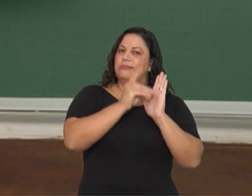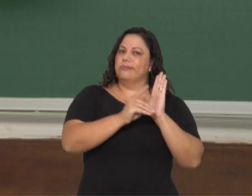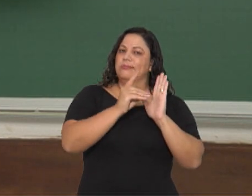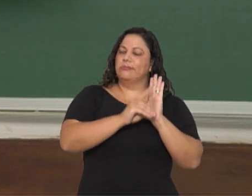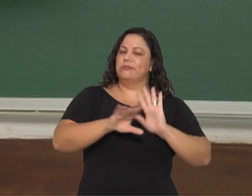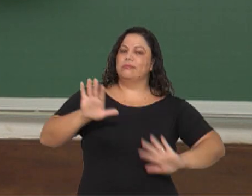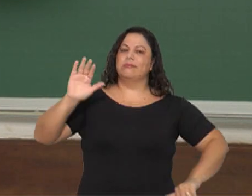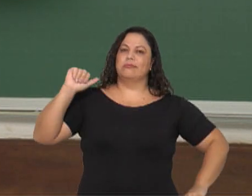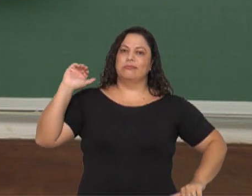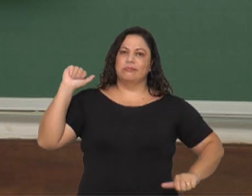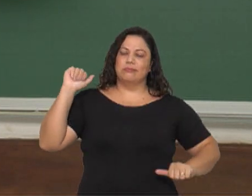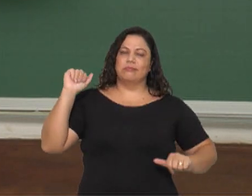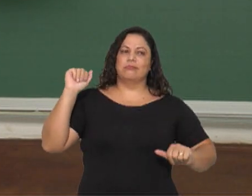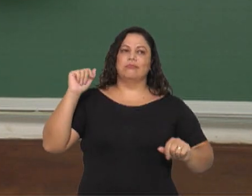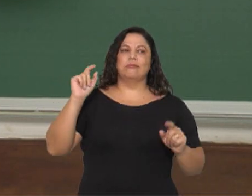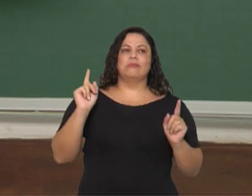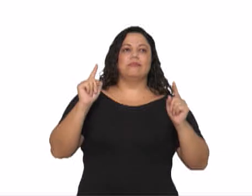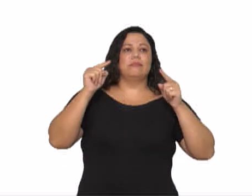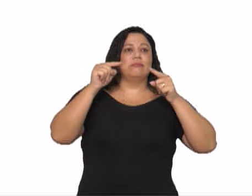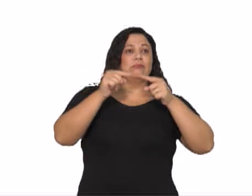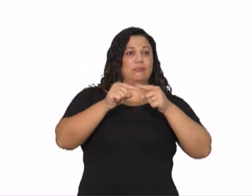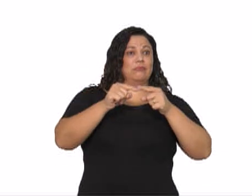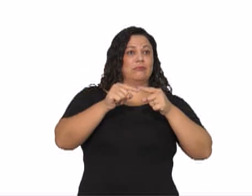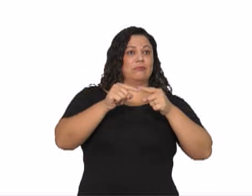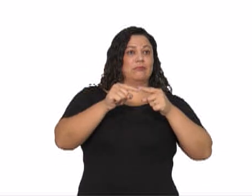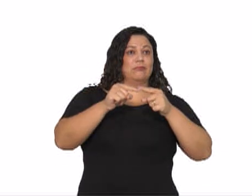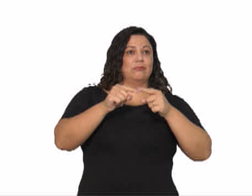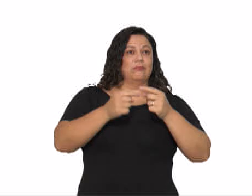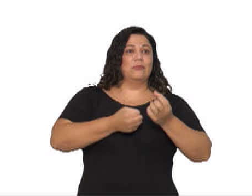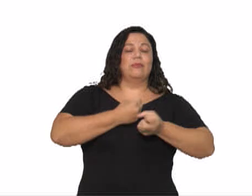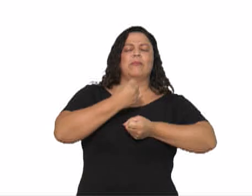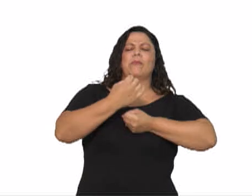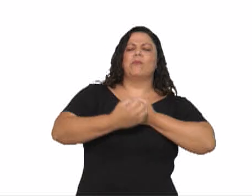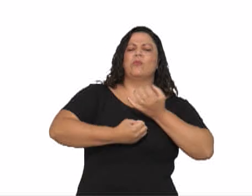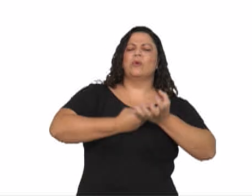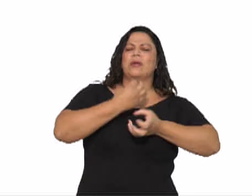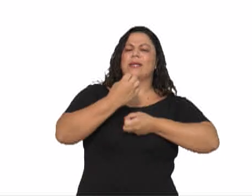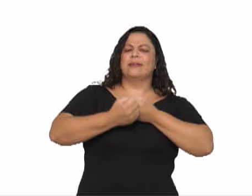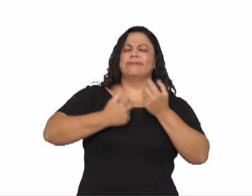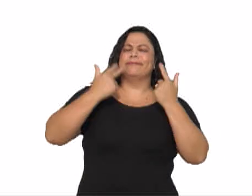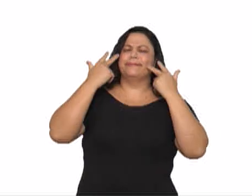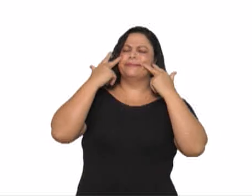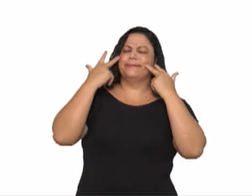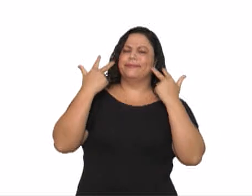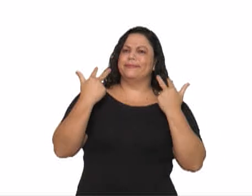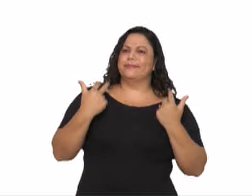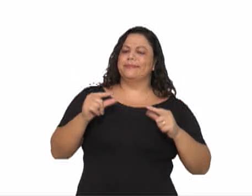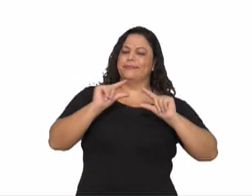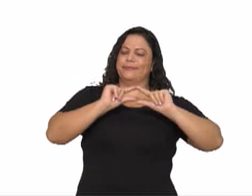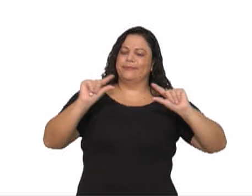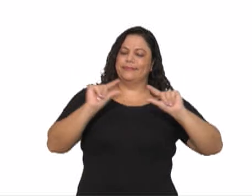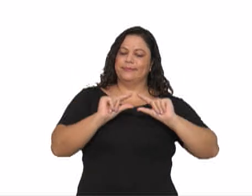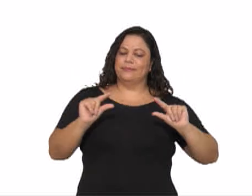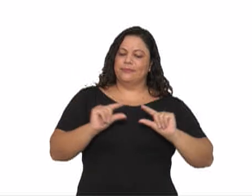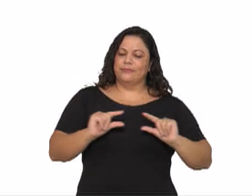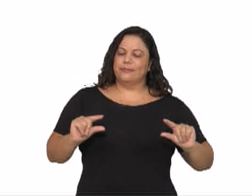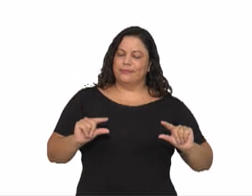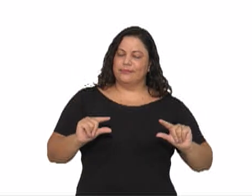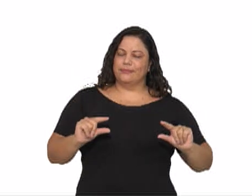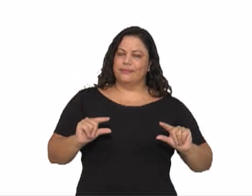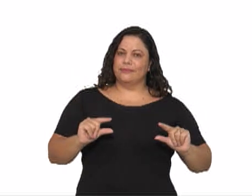essa definição para poema. Uma obra poética normalmente em verso. Não é